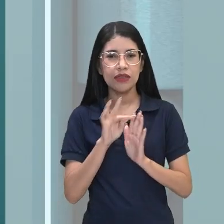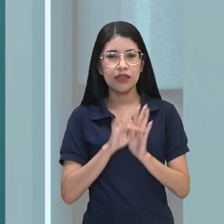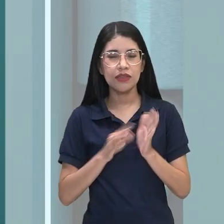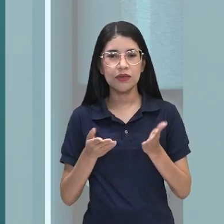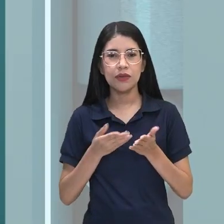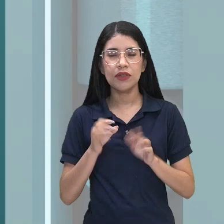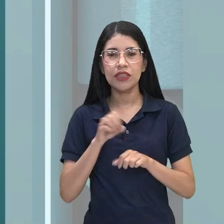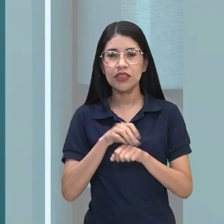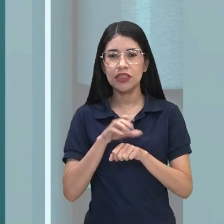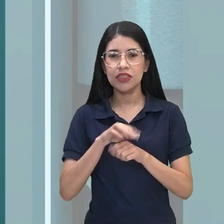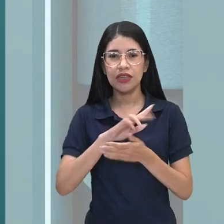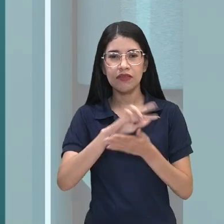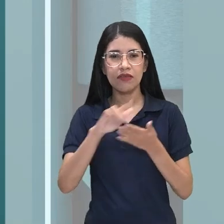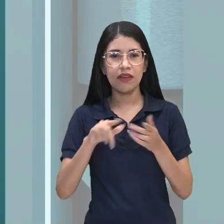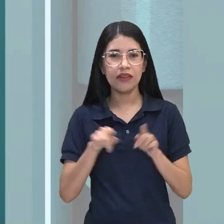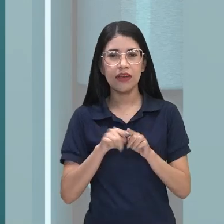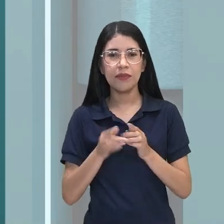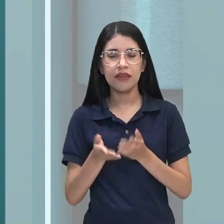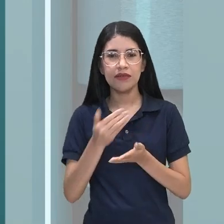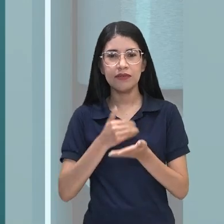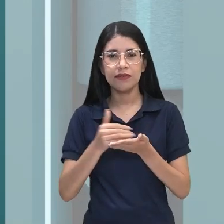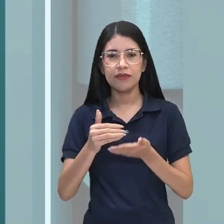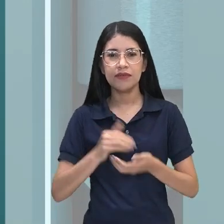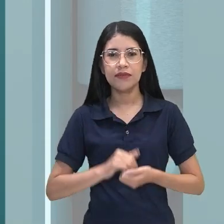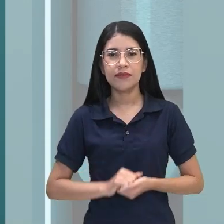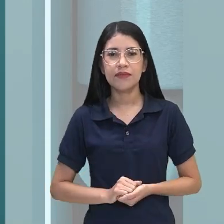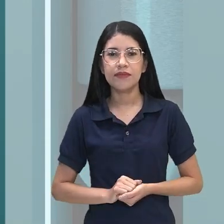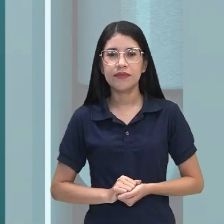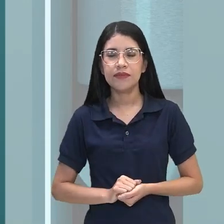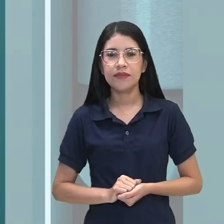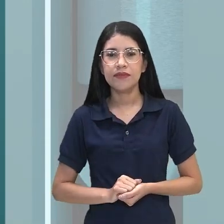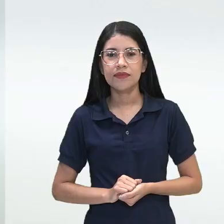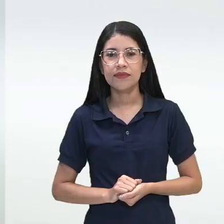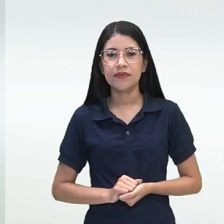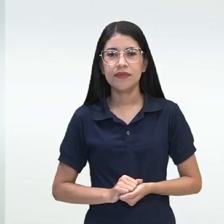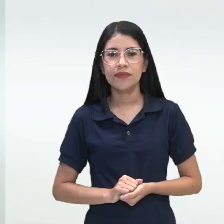muitas dicas para vocês, então fiquem atentos. Let's go!